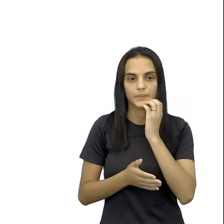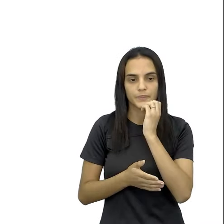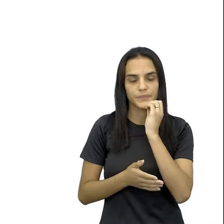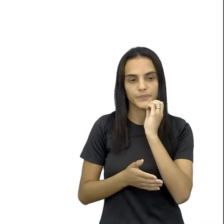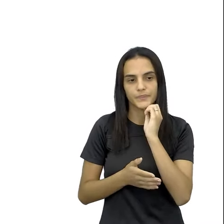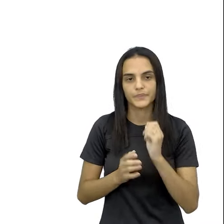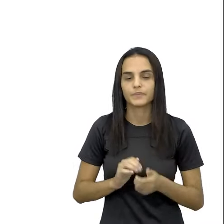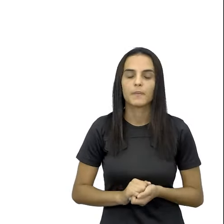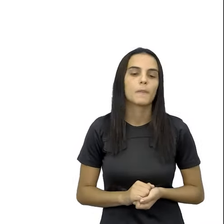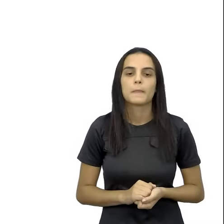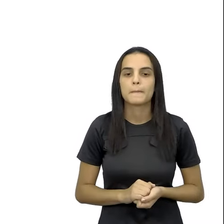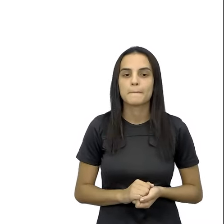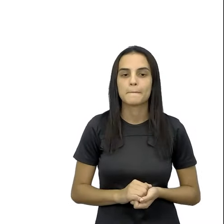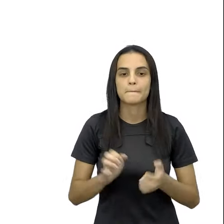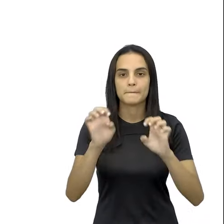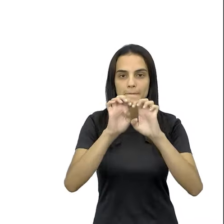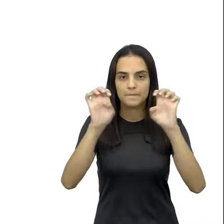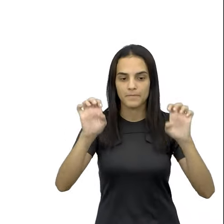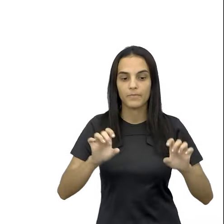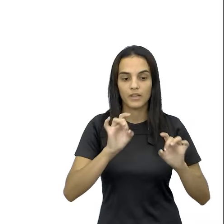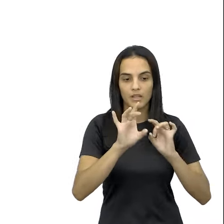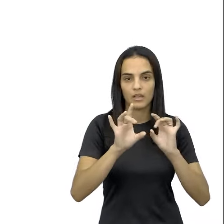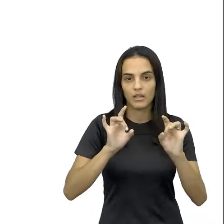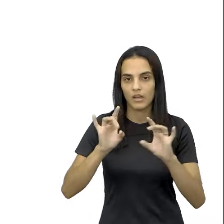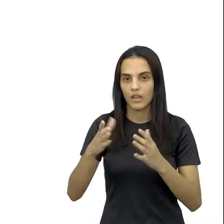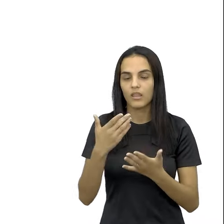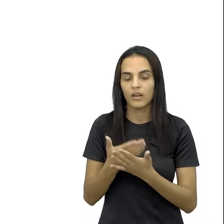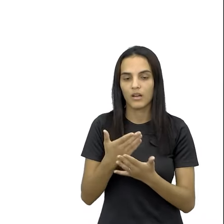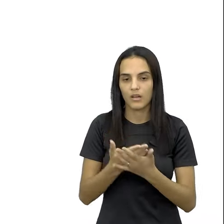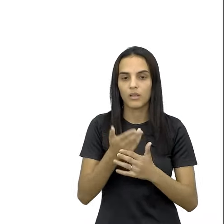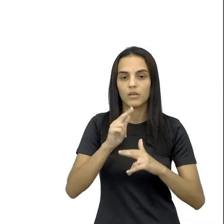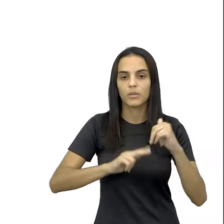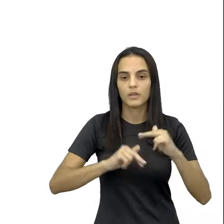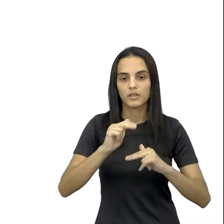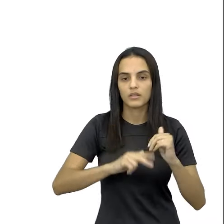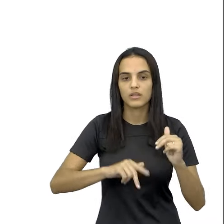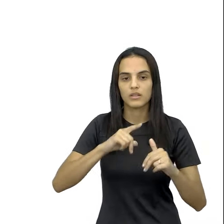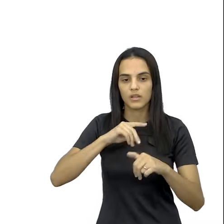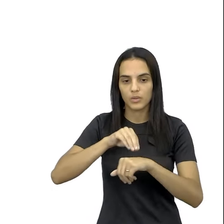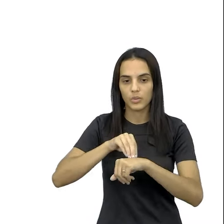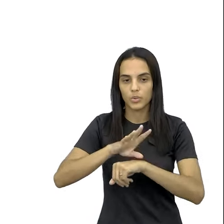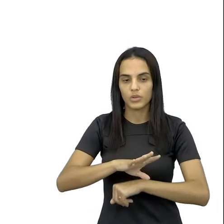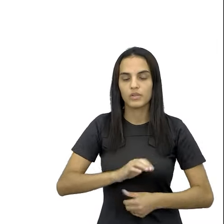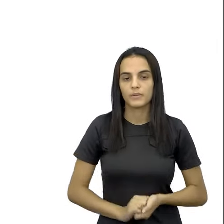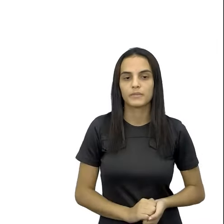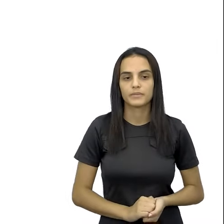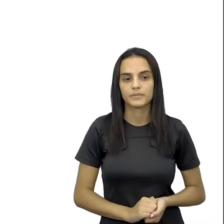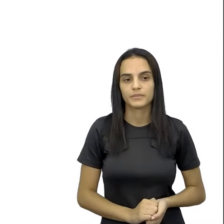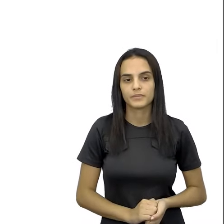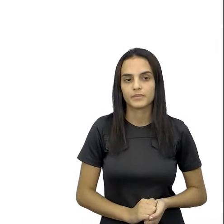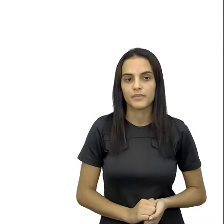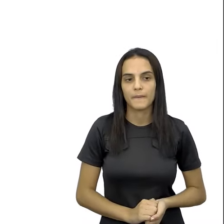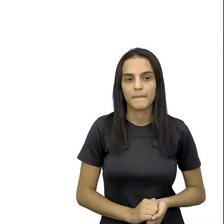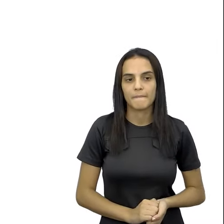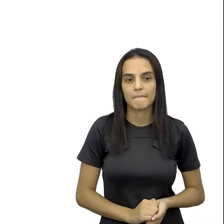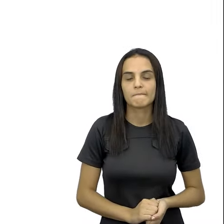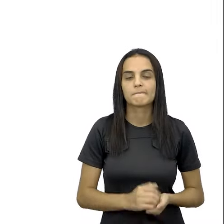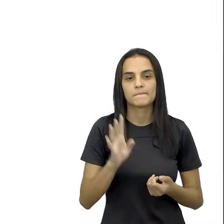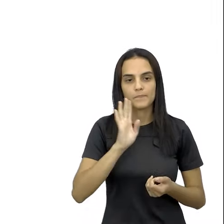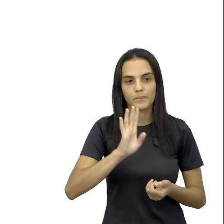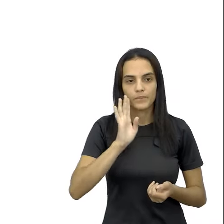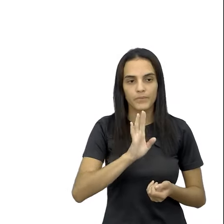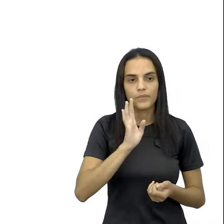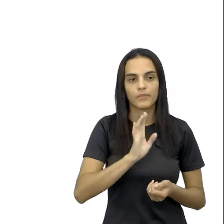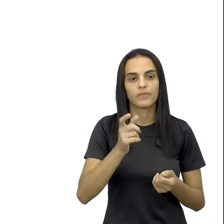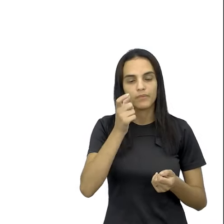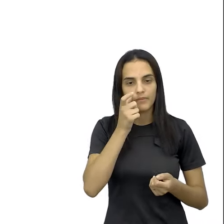Então, a estrutura de cada aula do material tem essas sugestões, tá? Que são bem bacanas e são